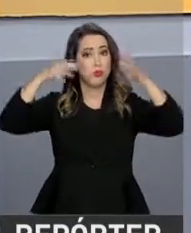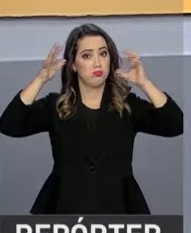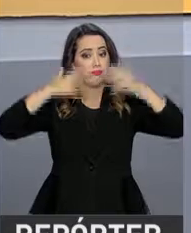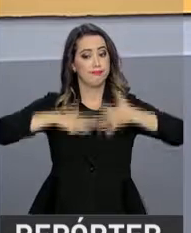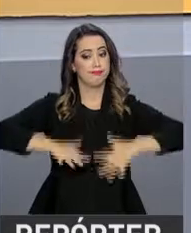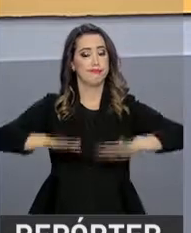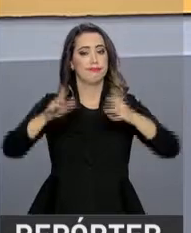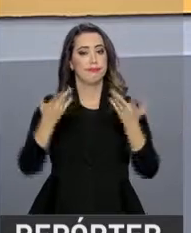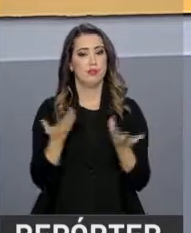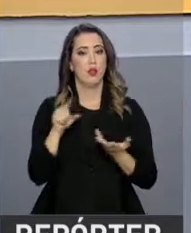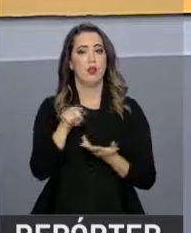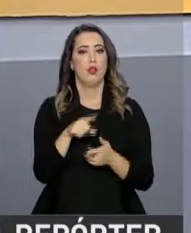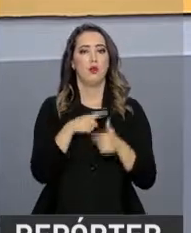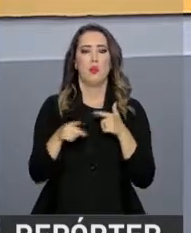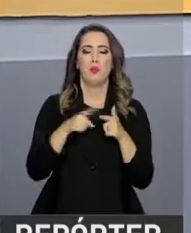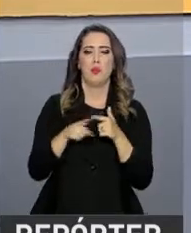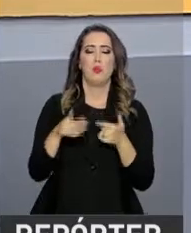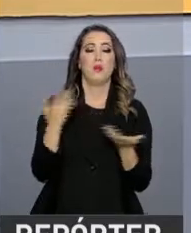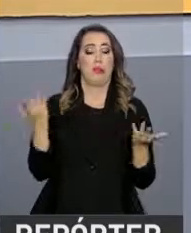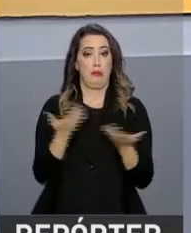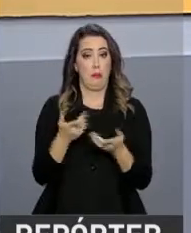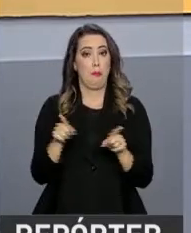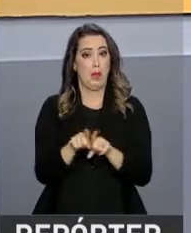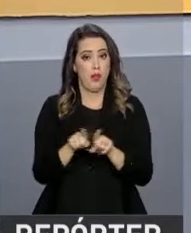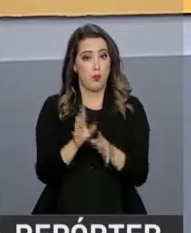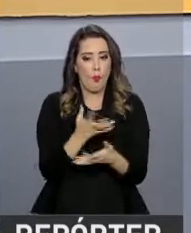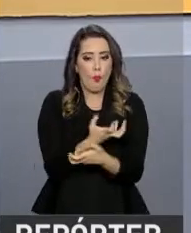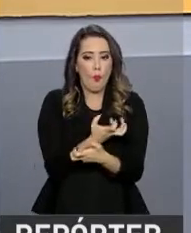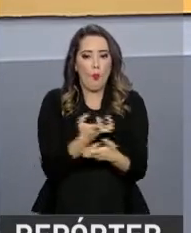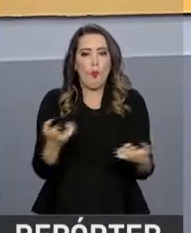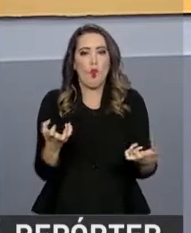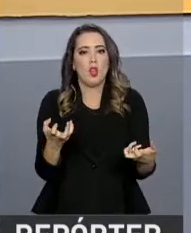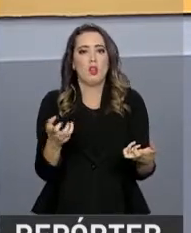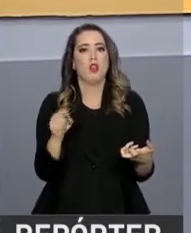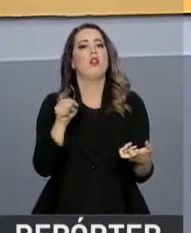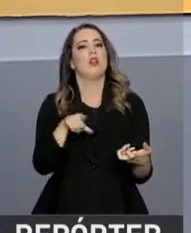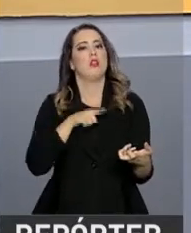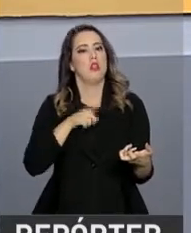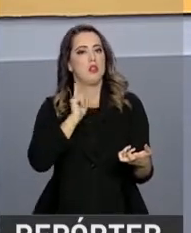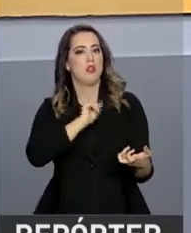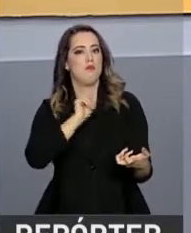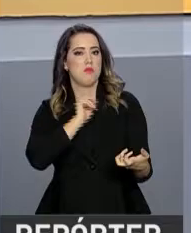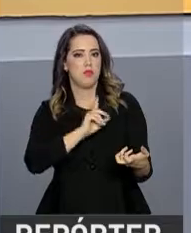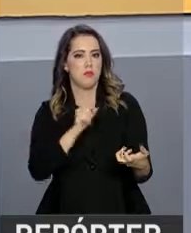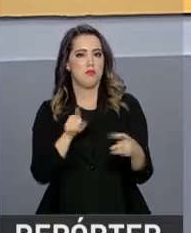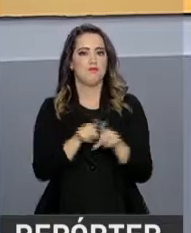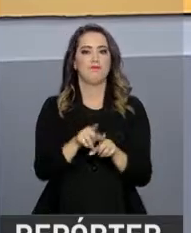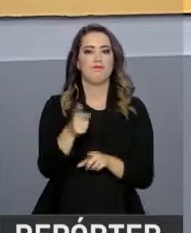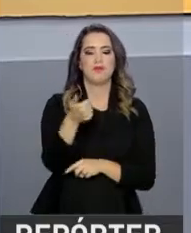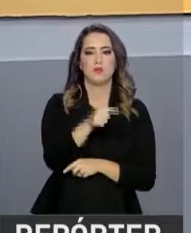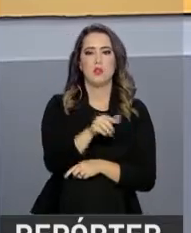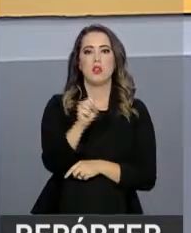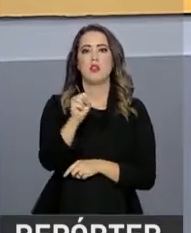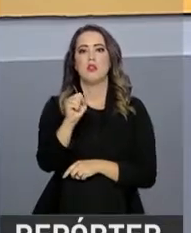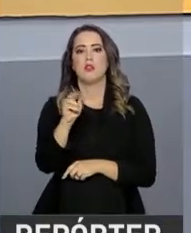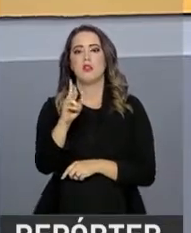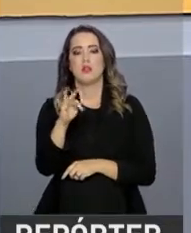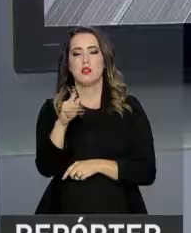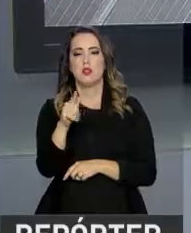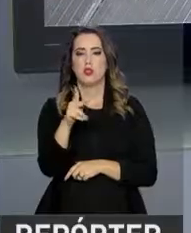a medida vigente devido ao extenso período de seca estão claro dos poções em minas gerais e pinhão em